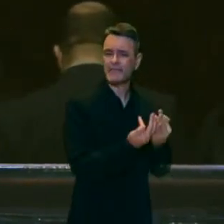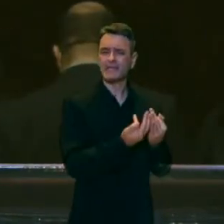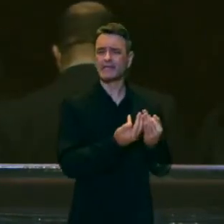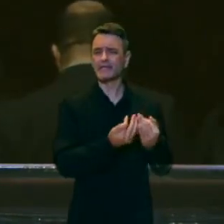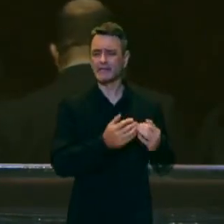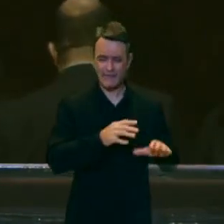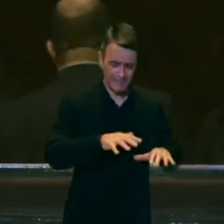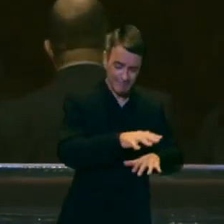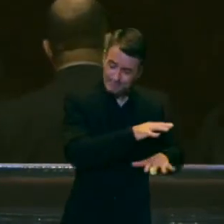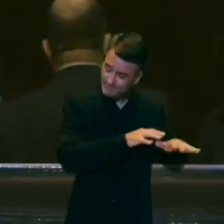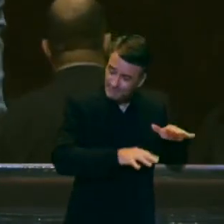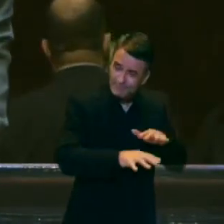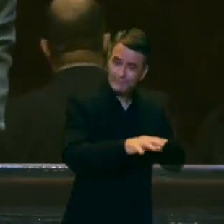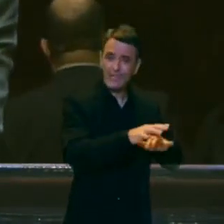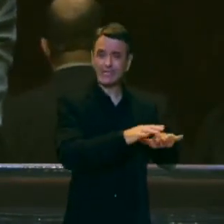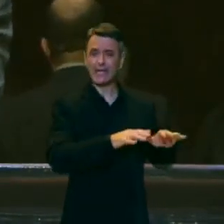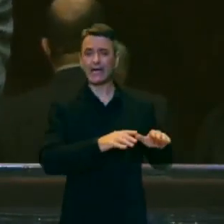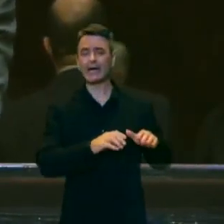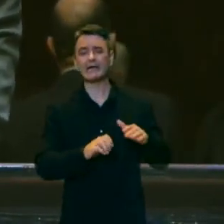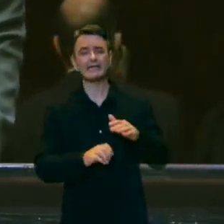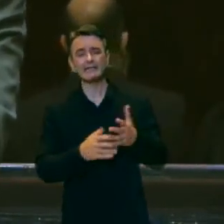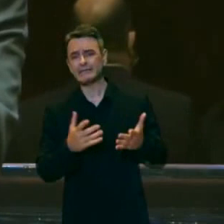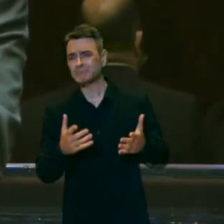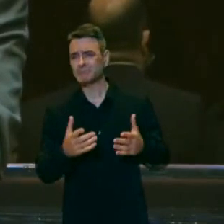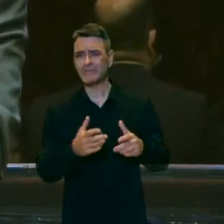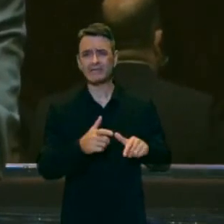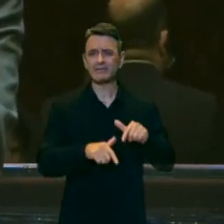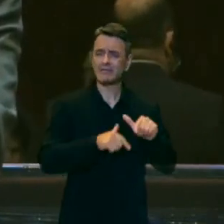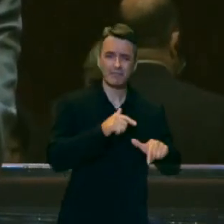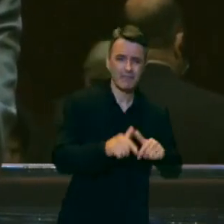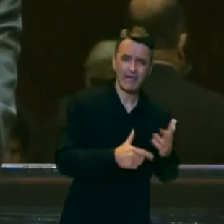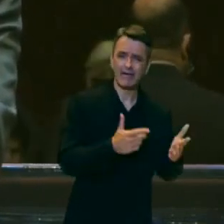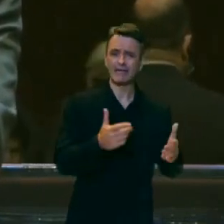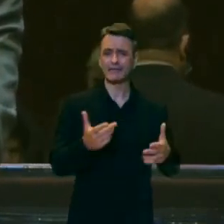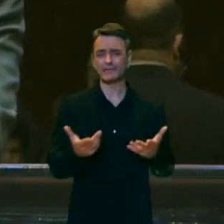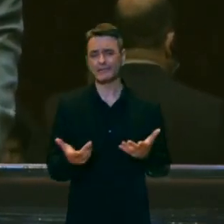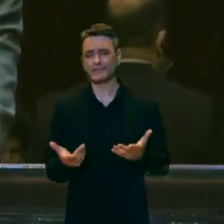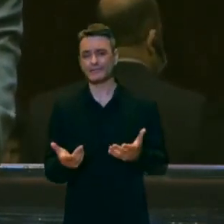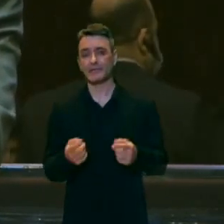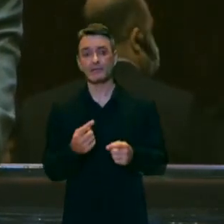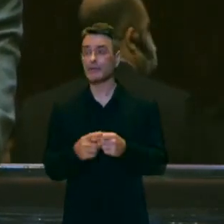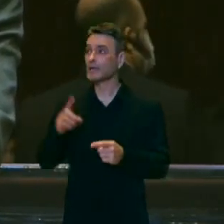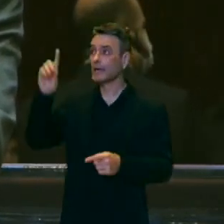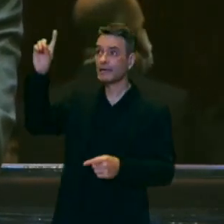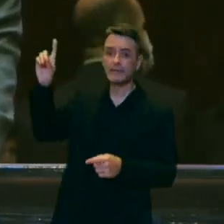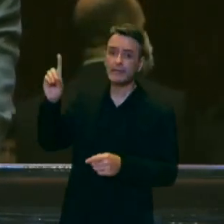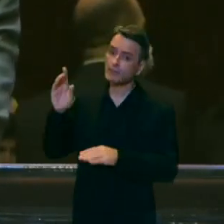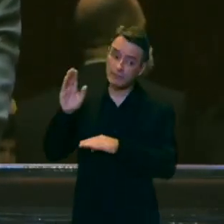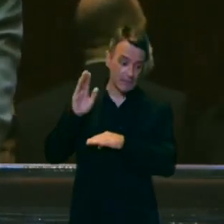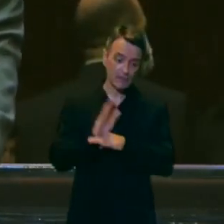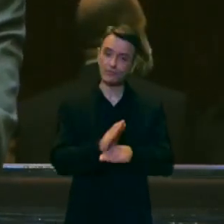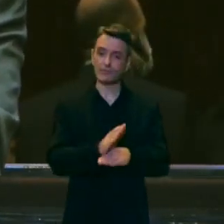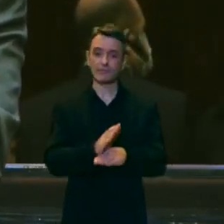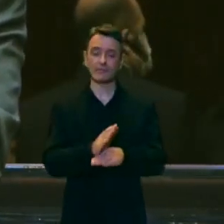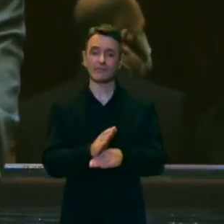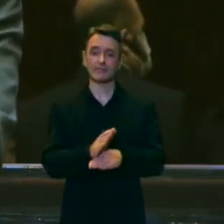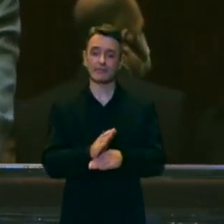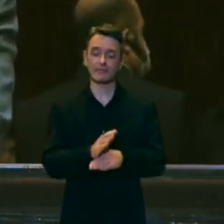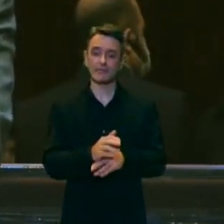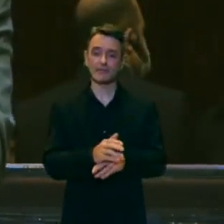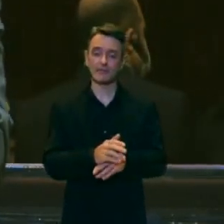tua história, nos teus negócios, porque é assim que Deus trabalha. Para o bem. Para o